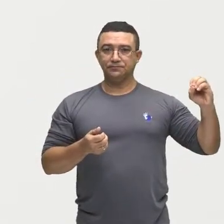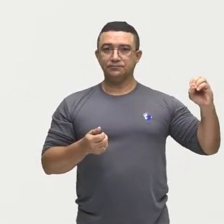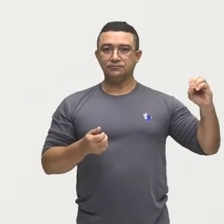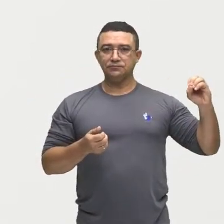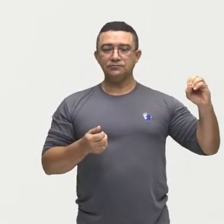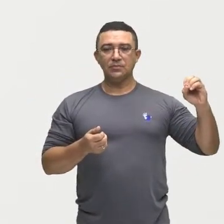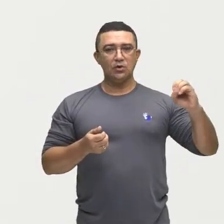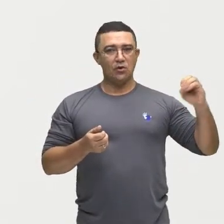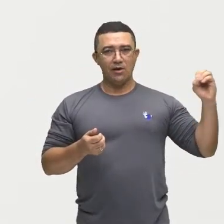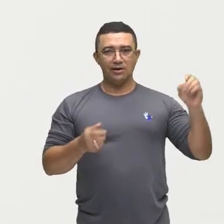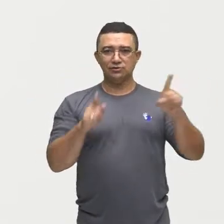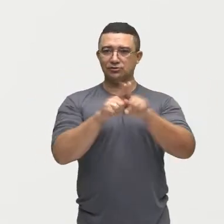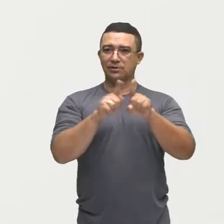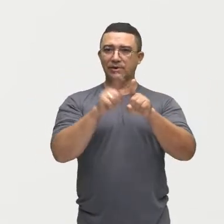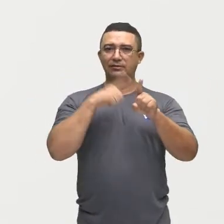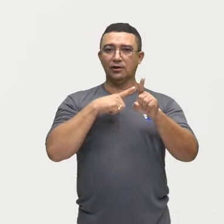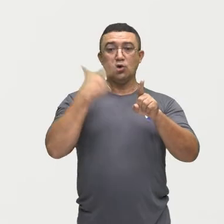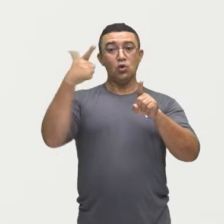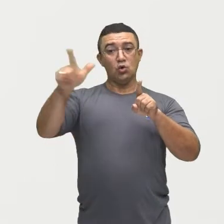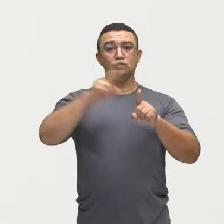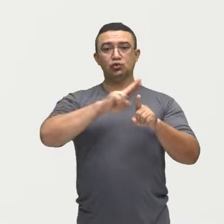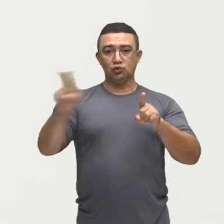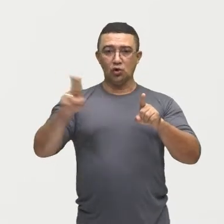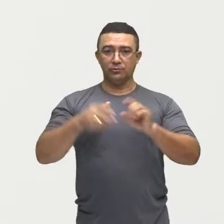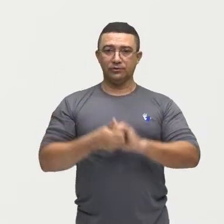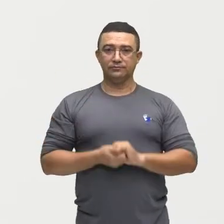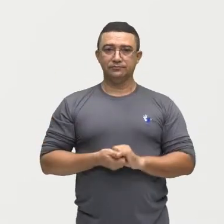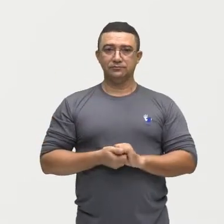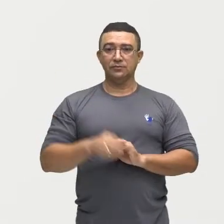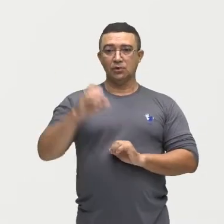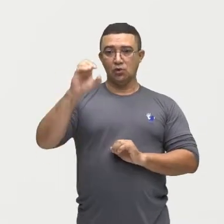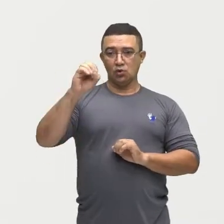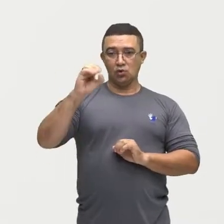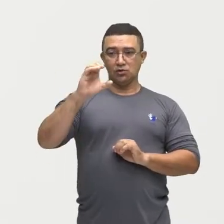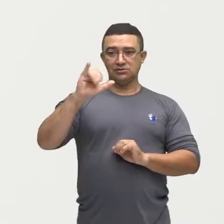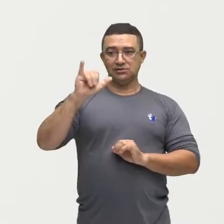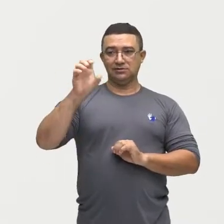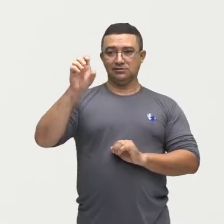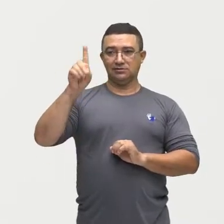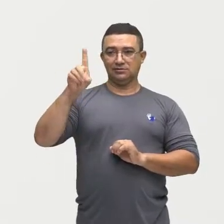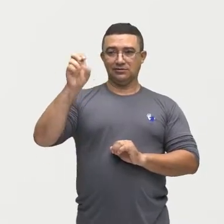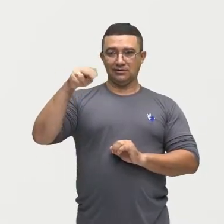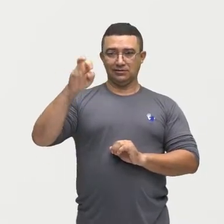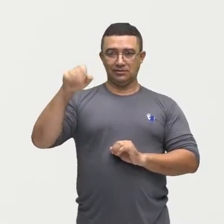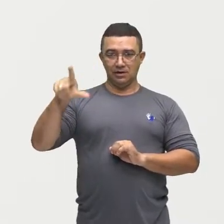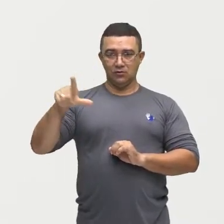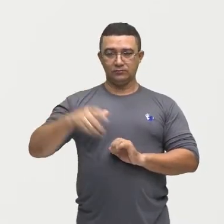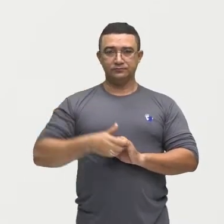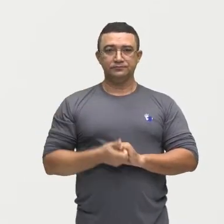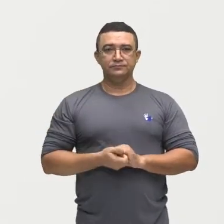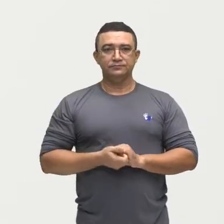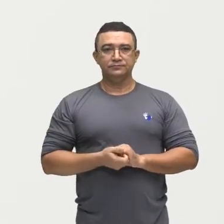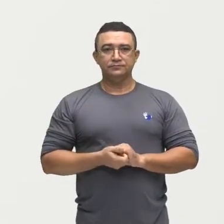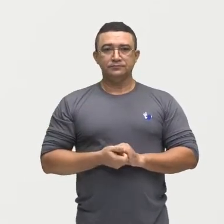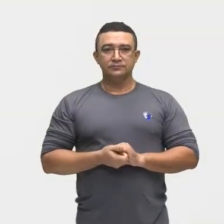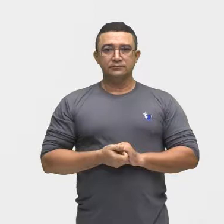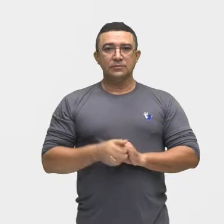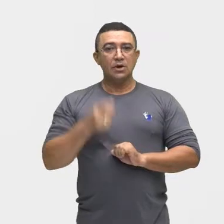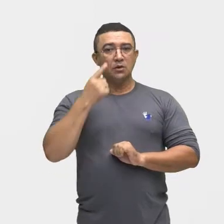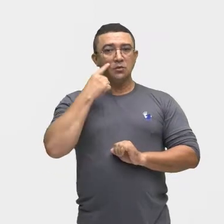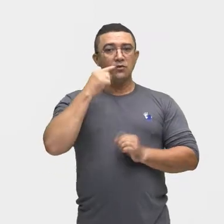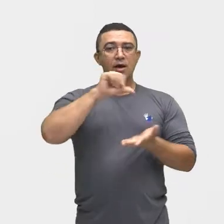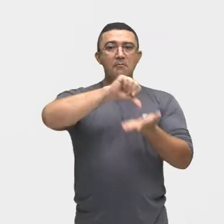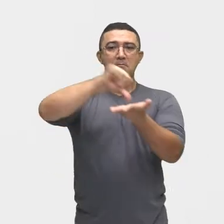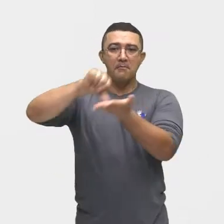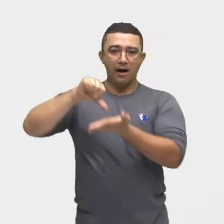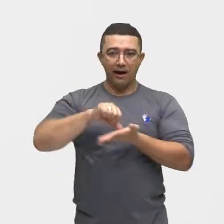tem também essa outra denominação, ocidental, tá bom? Aí nós vamos observar agora o mapinha, olha, para